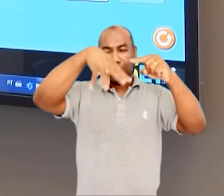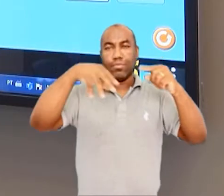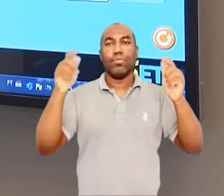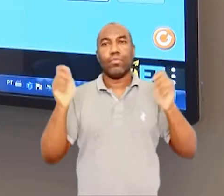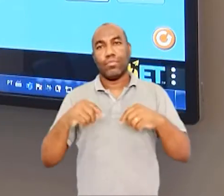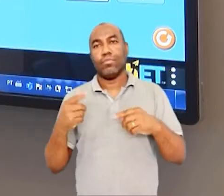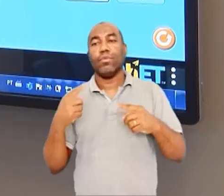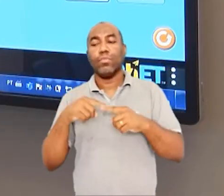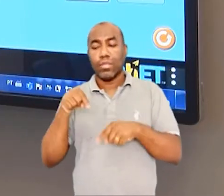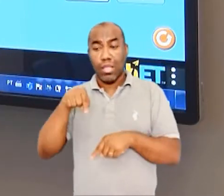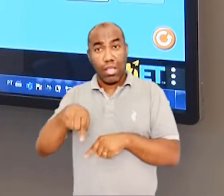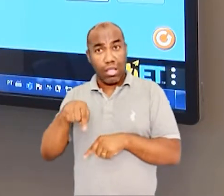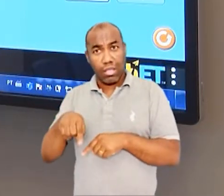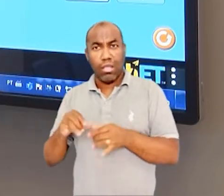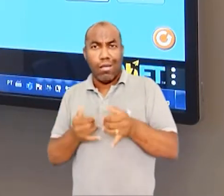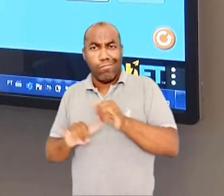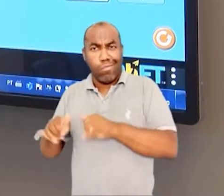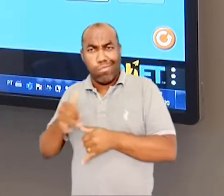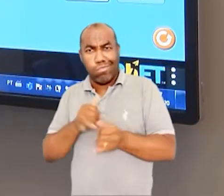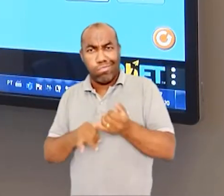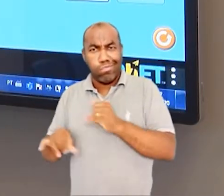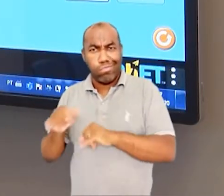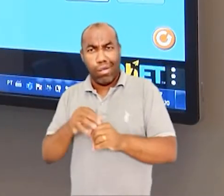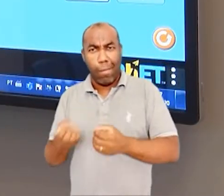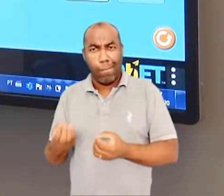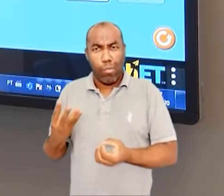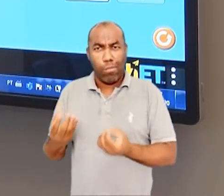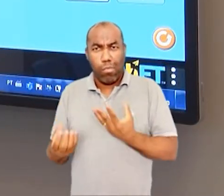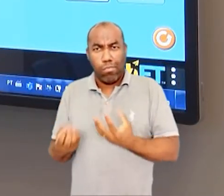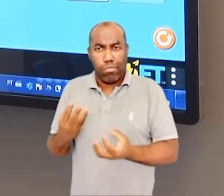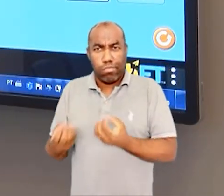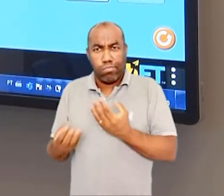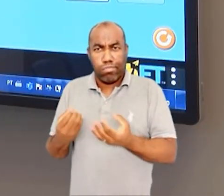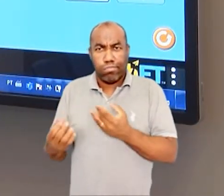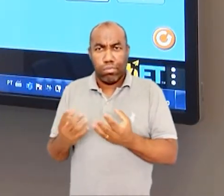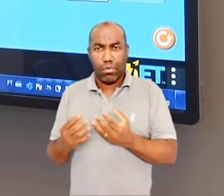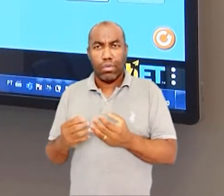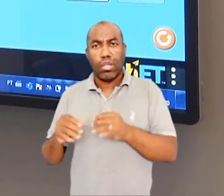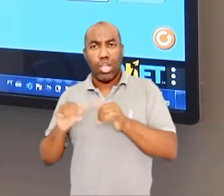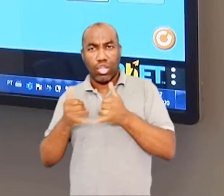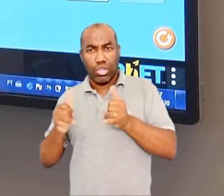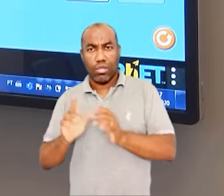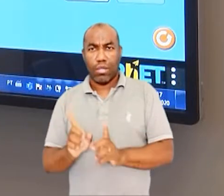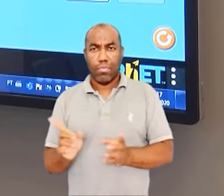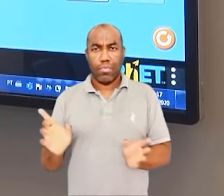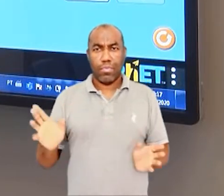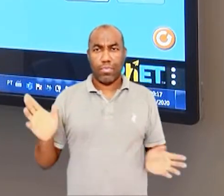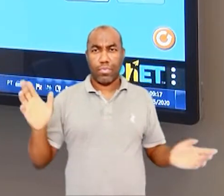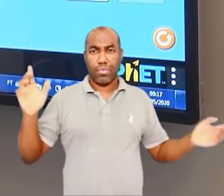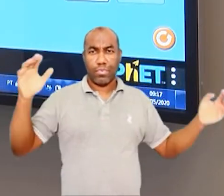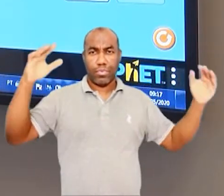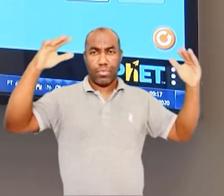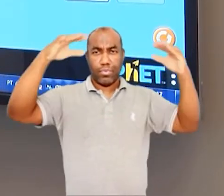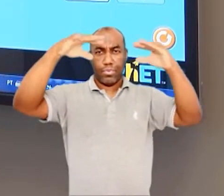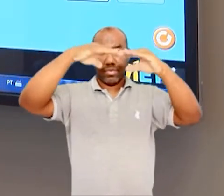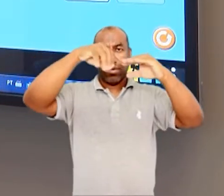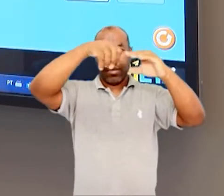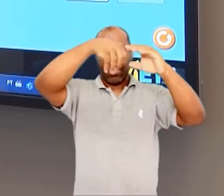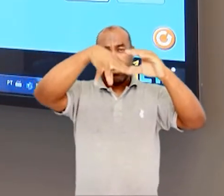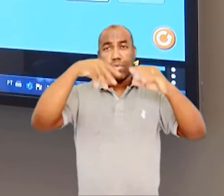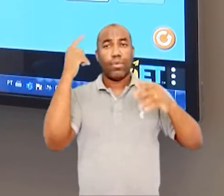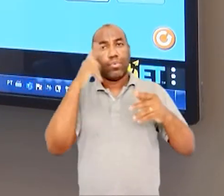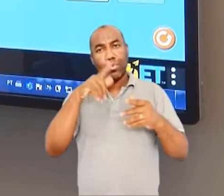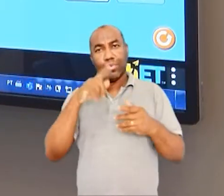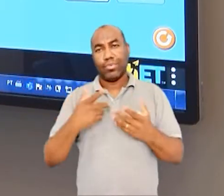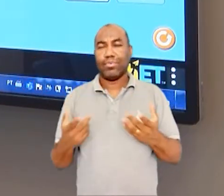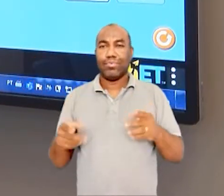reação química interna nessa pilha. Essa reação química libera energia na forma de calor,